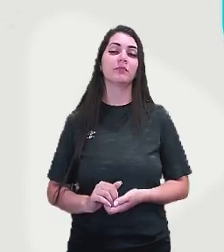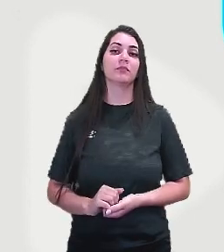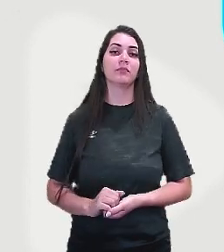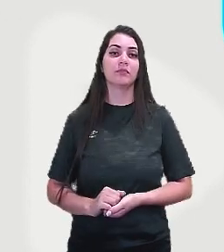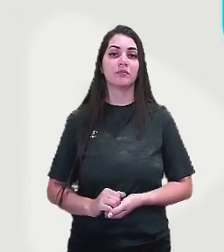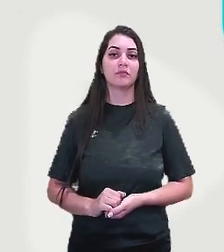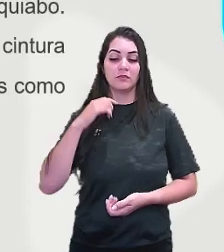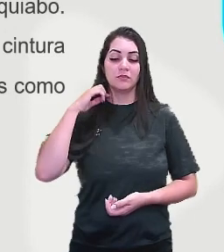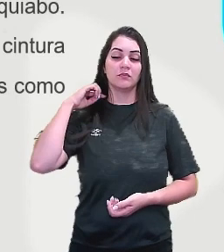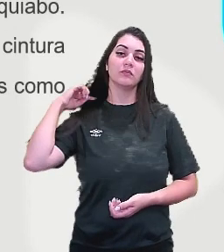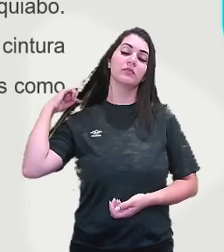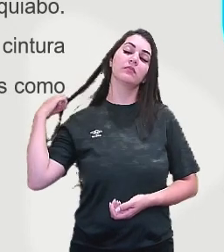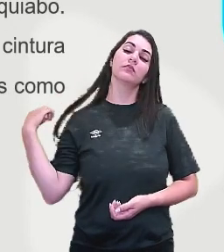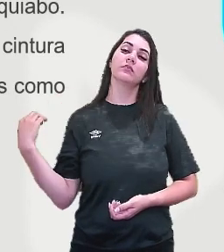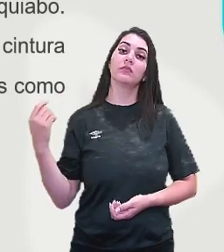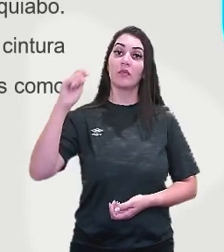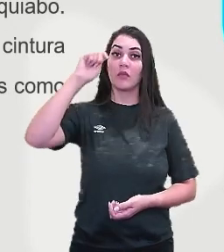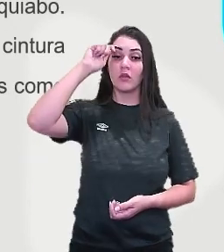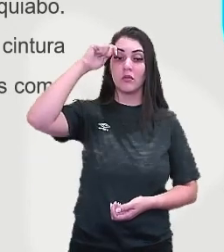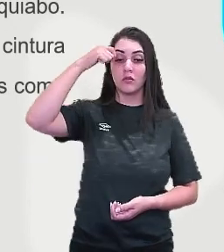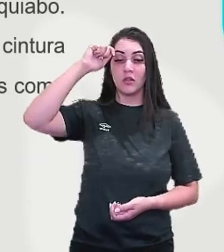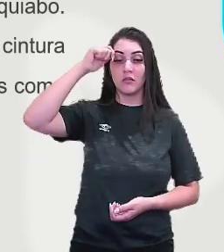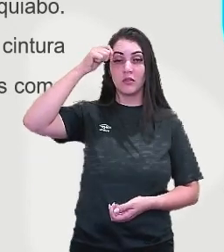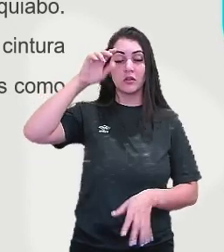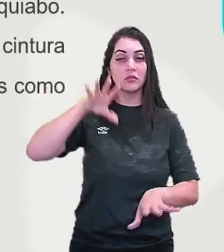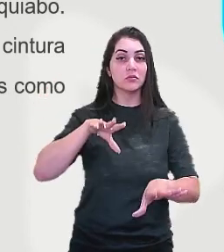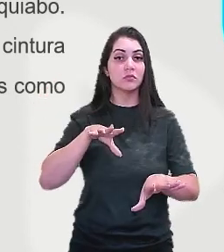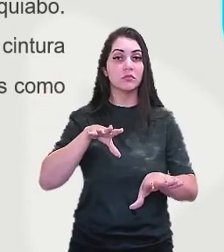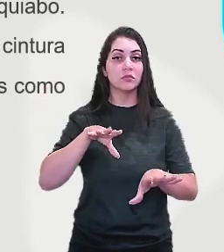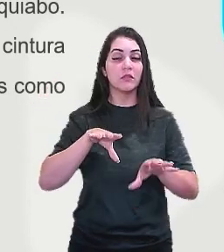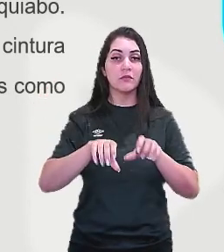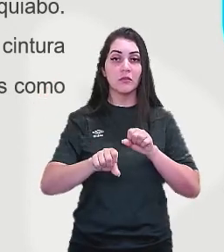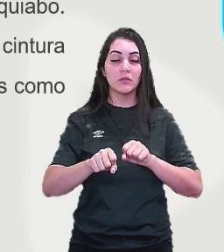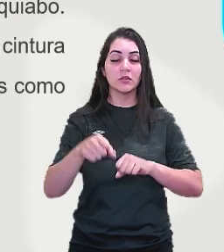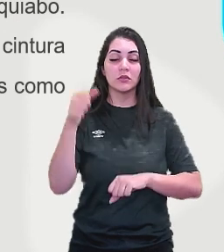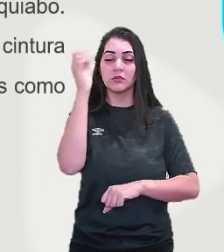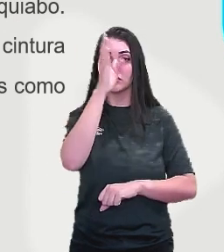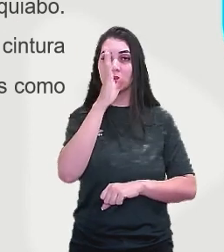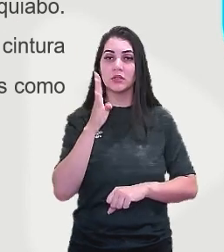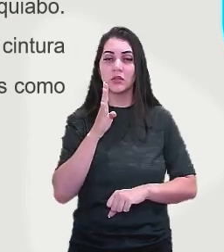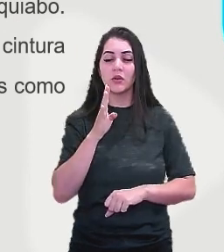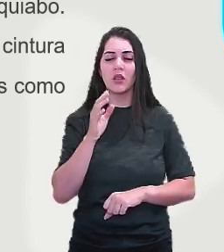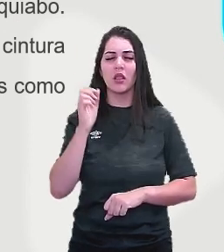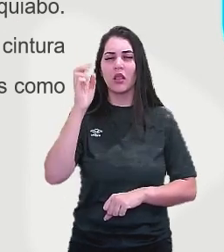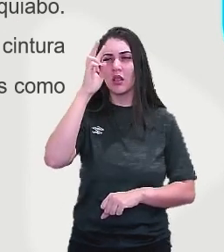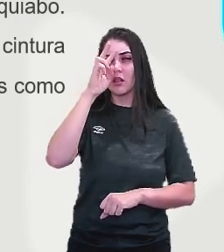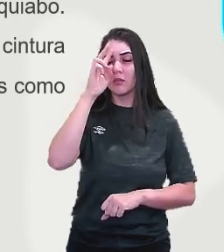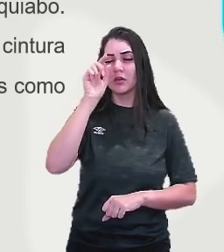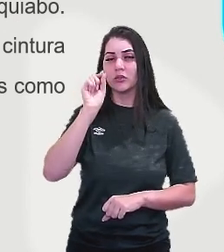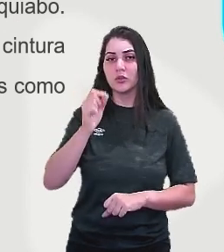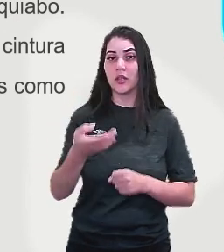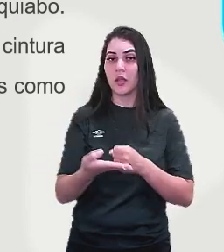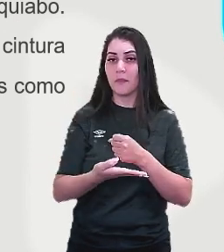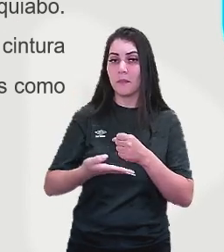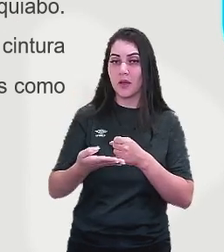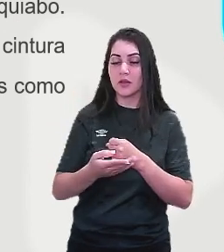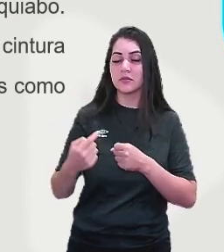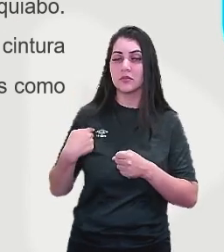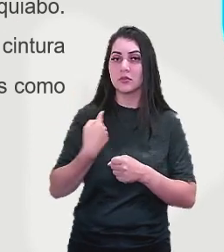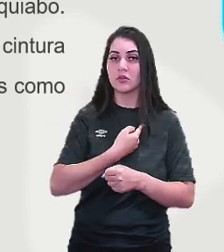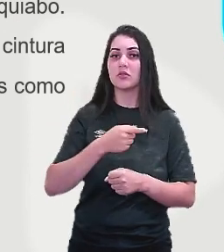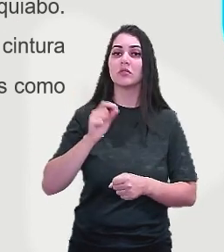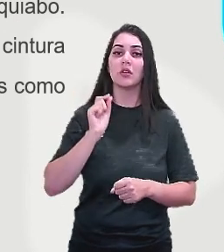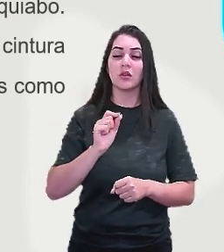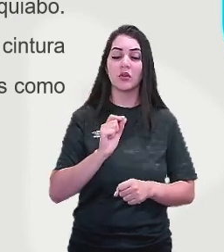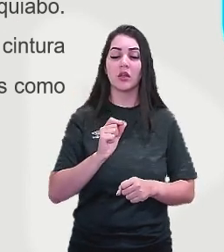comercializado. Os africanos na formação do Brasil. Lembrando que a nossa base é o quê? Os portugueses, os índios e